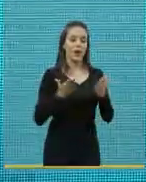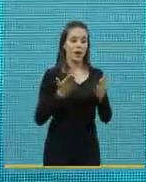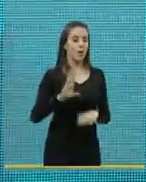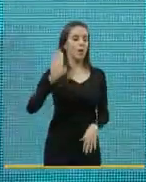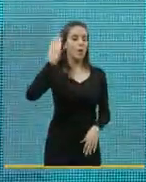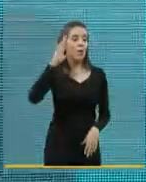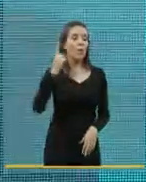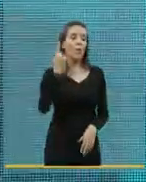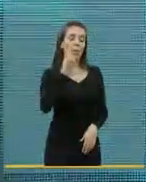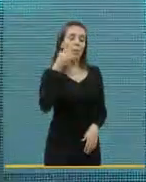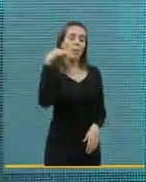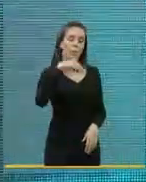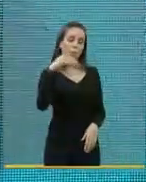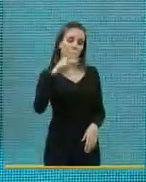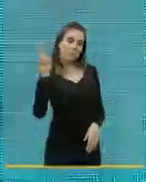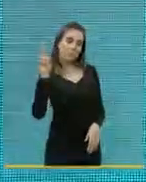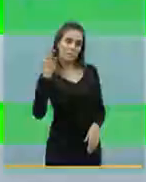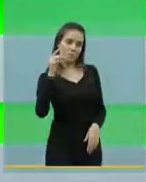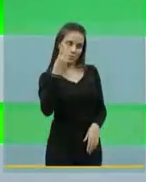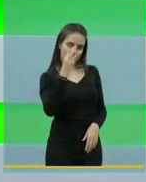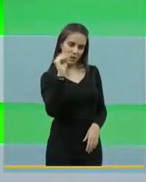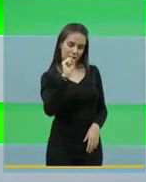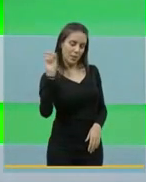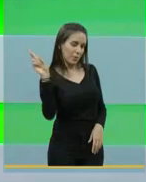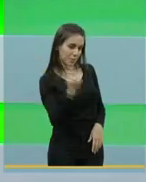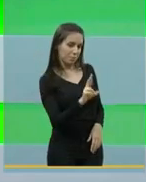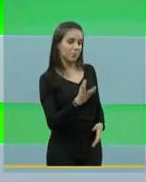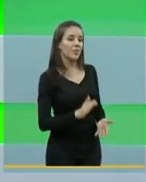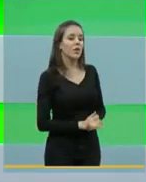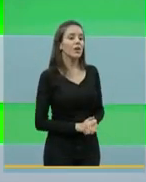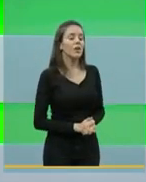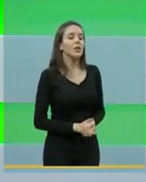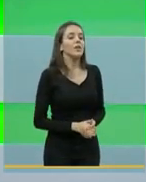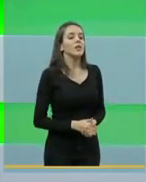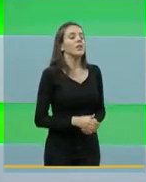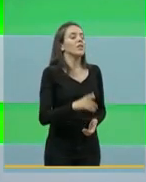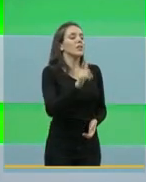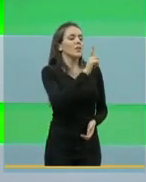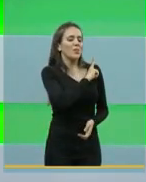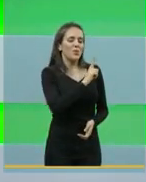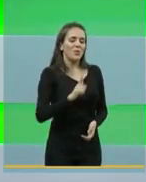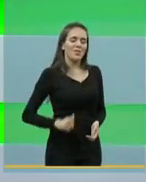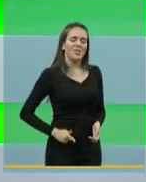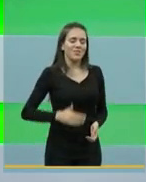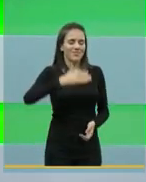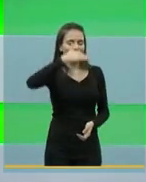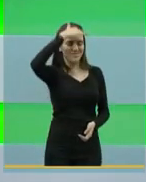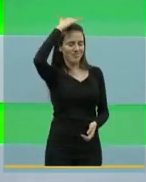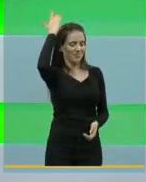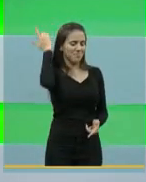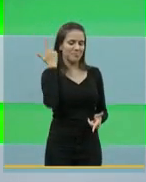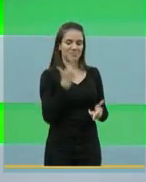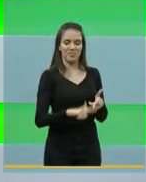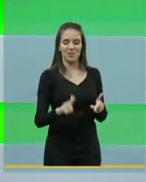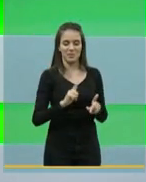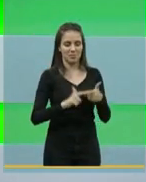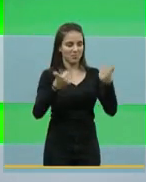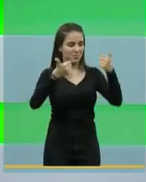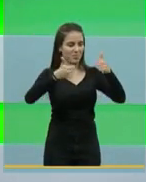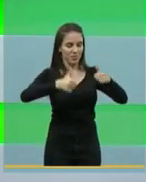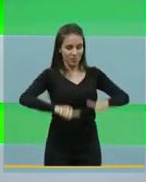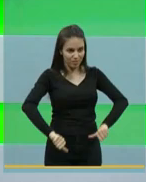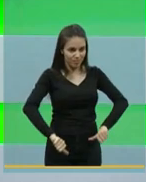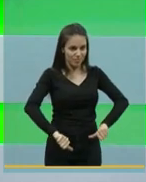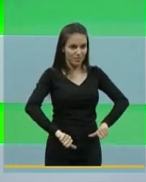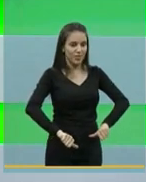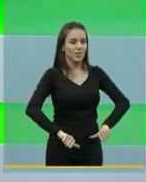tem um minuto e meio de réplica olha o governo temer fracassou absolutamente quem assume o